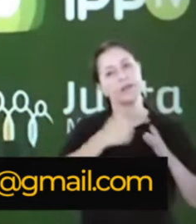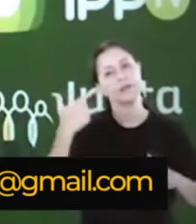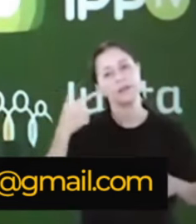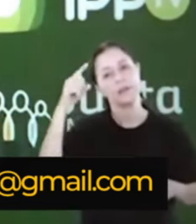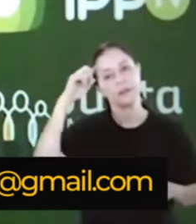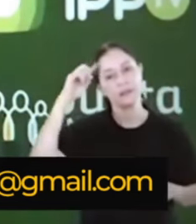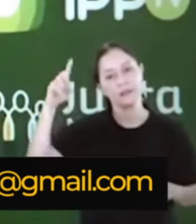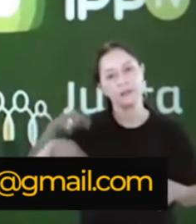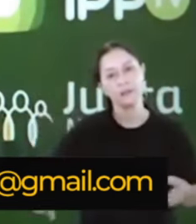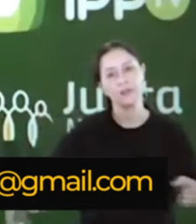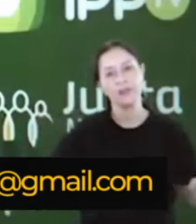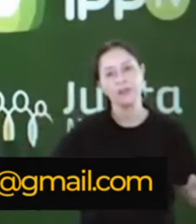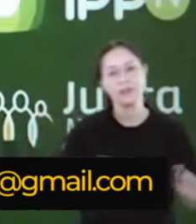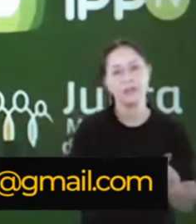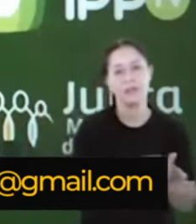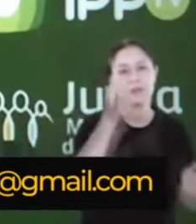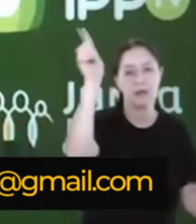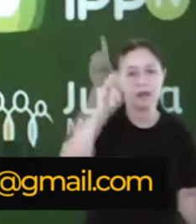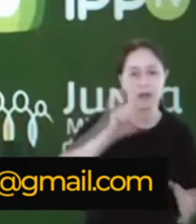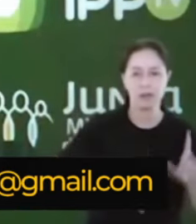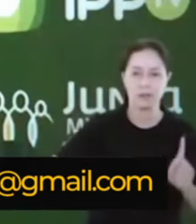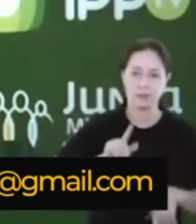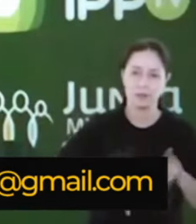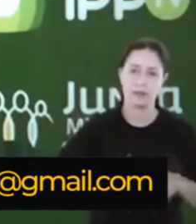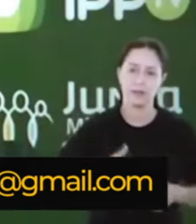Embaixador brasileiro lá em